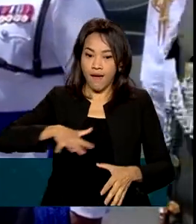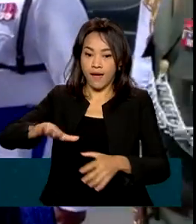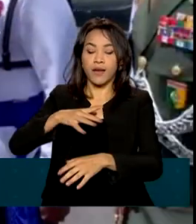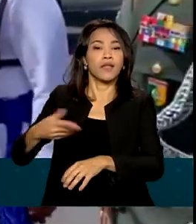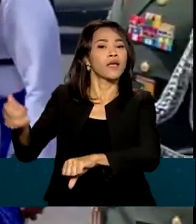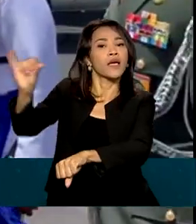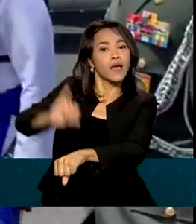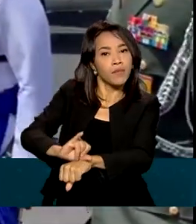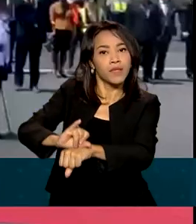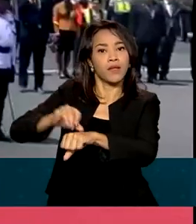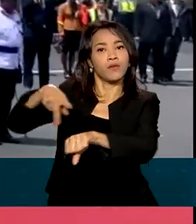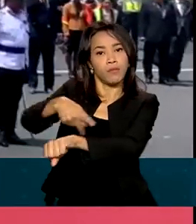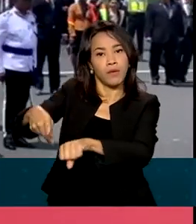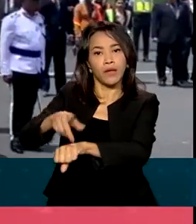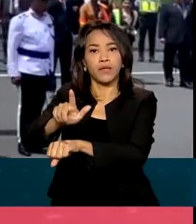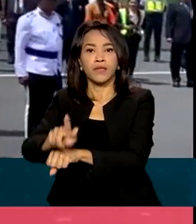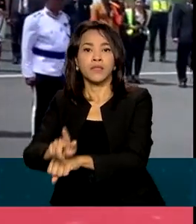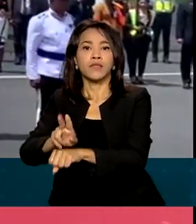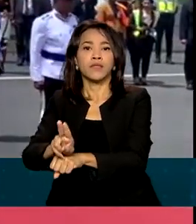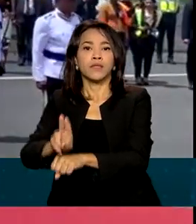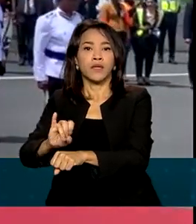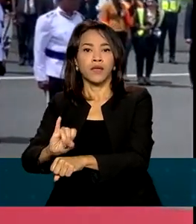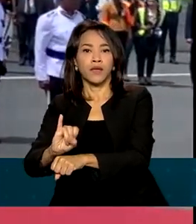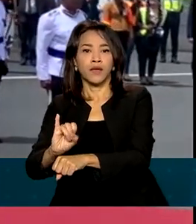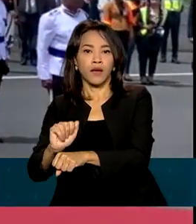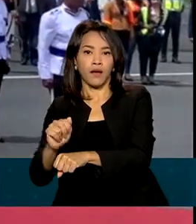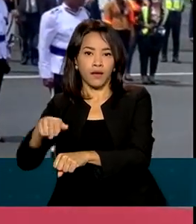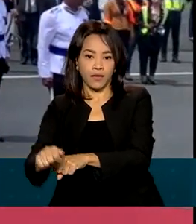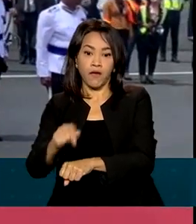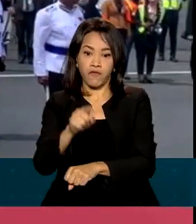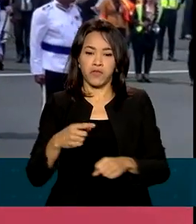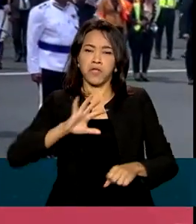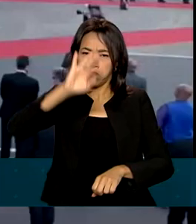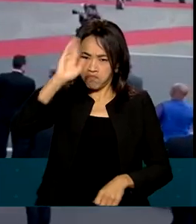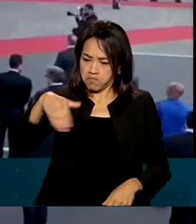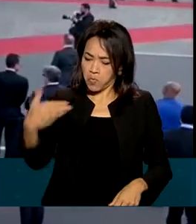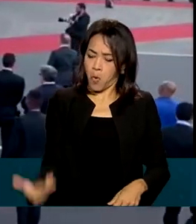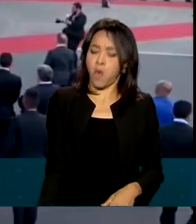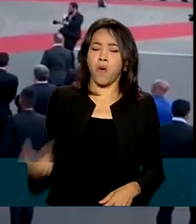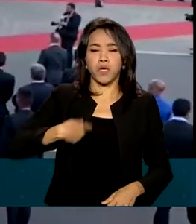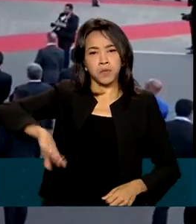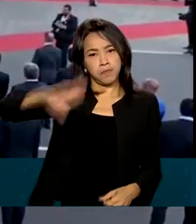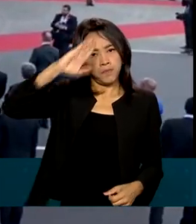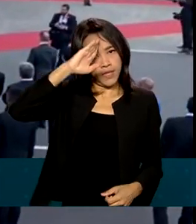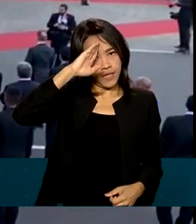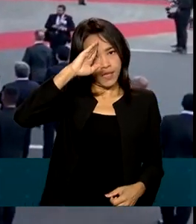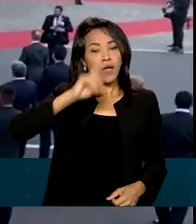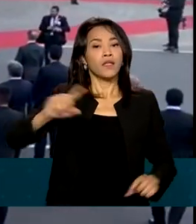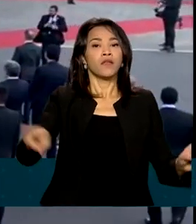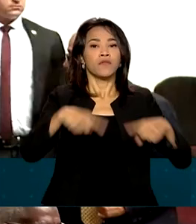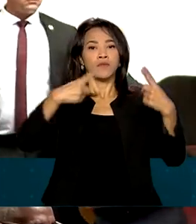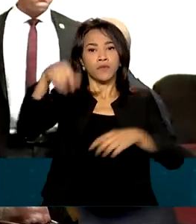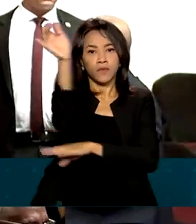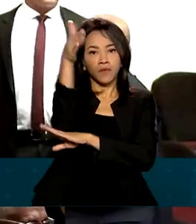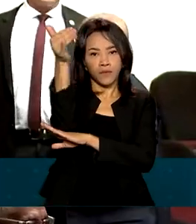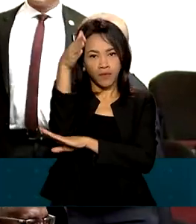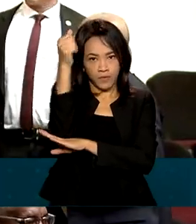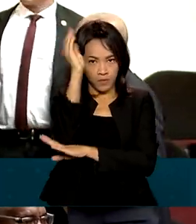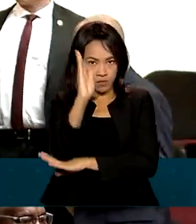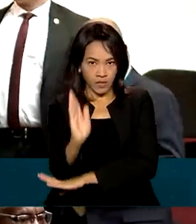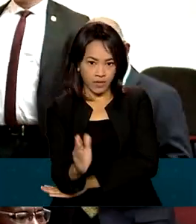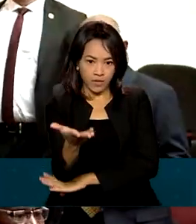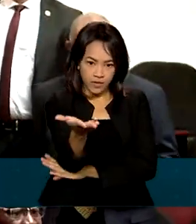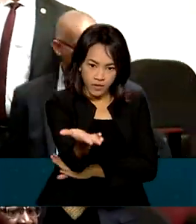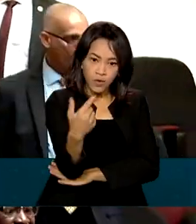Guiana, o presidente Jair Bolsonaro foi recebido com honras militares e a execução do hino nacional brasileiro. Os chefes dos